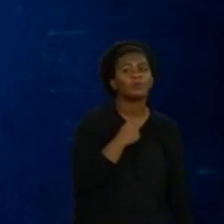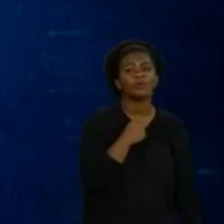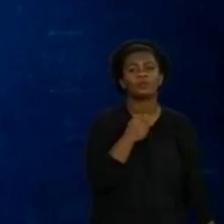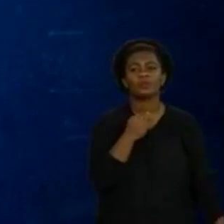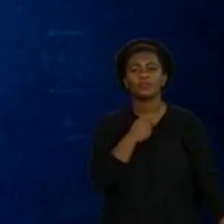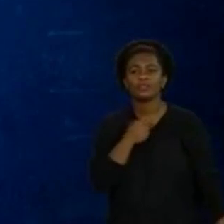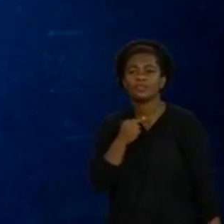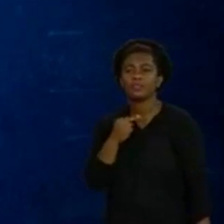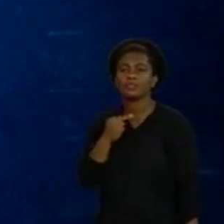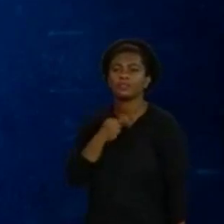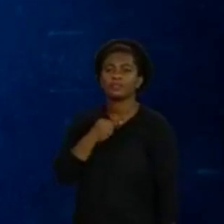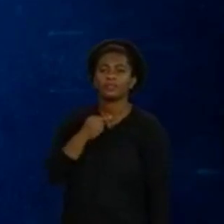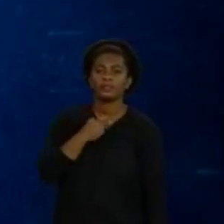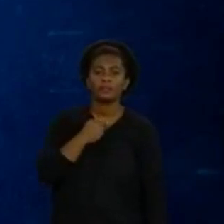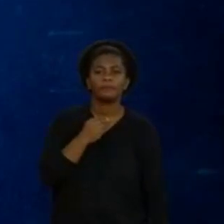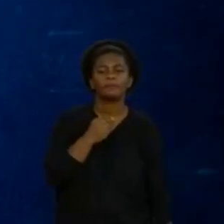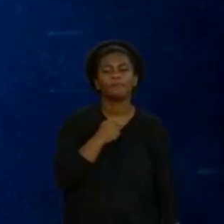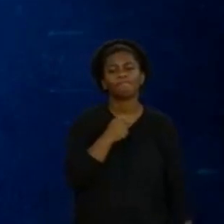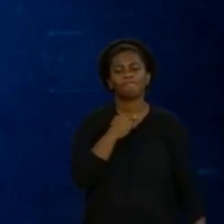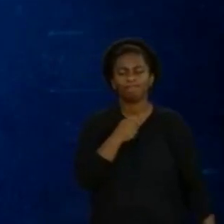Não dá